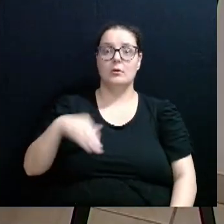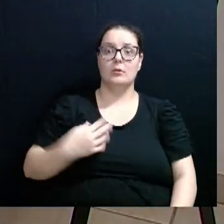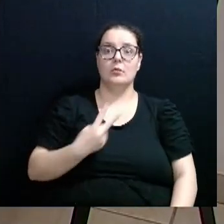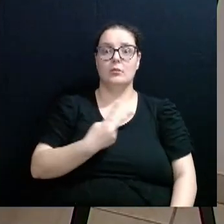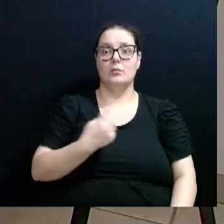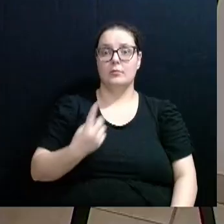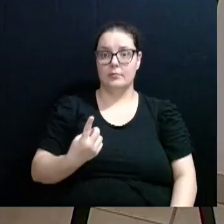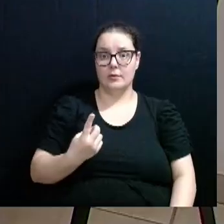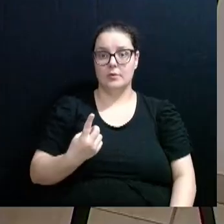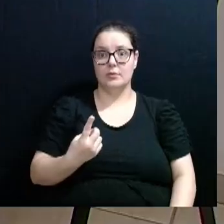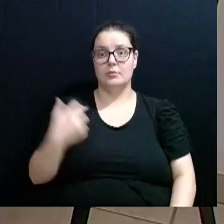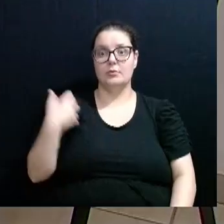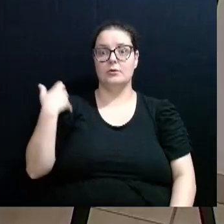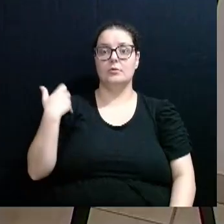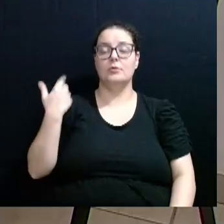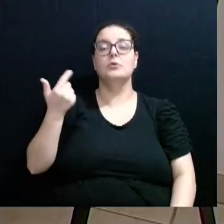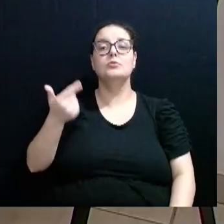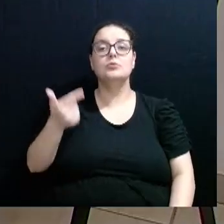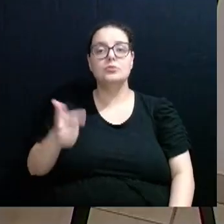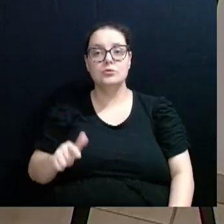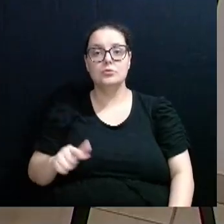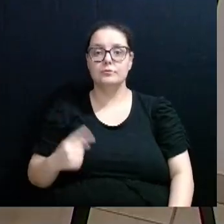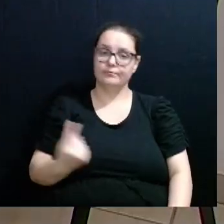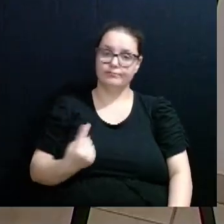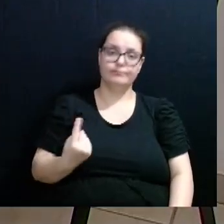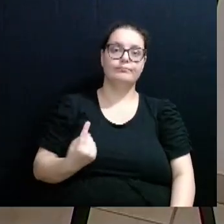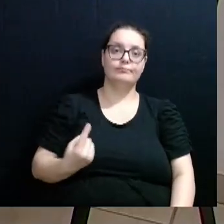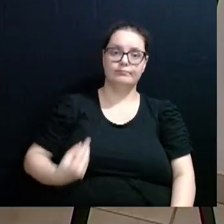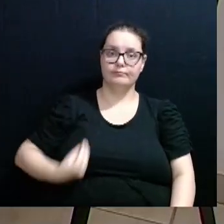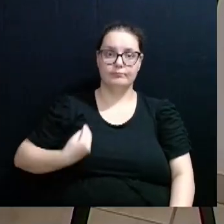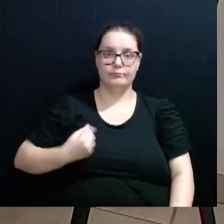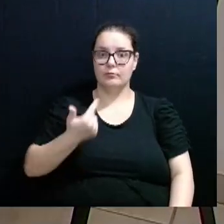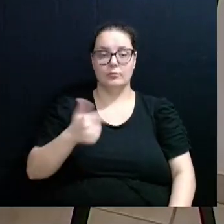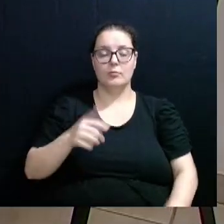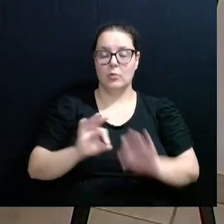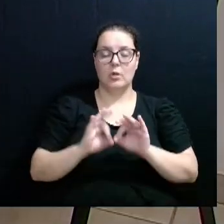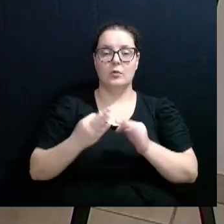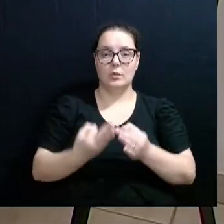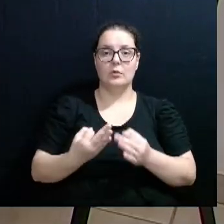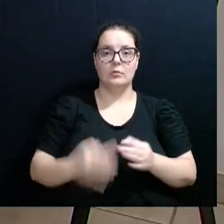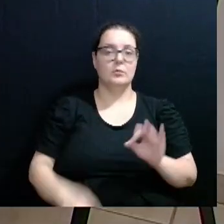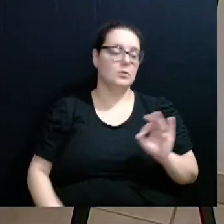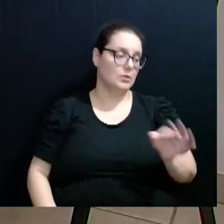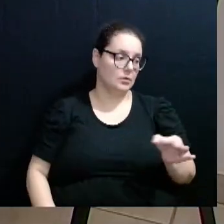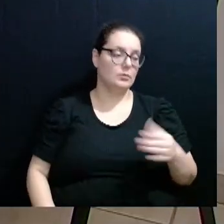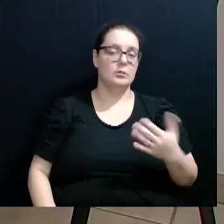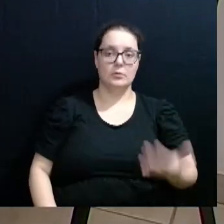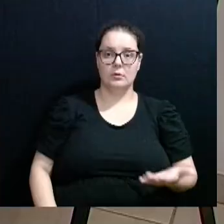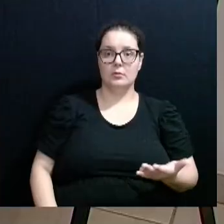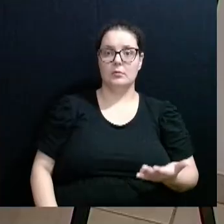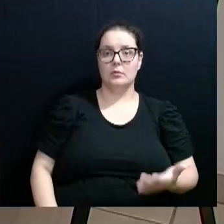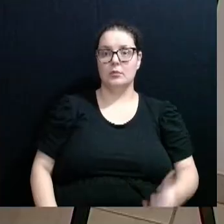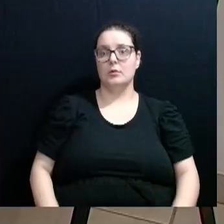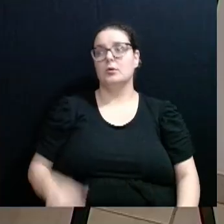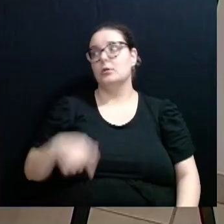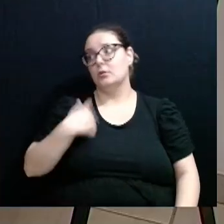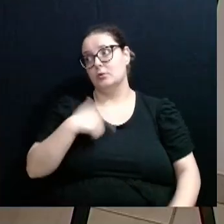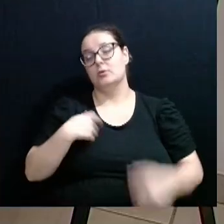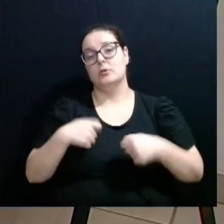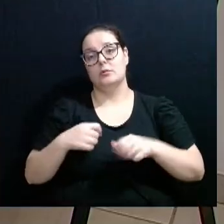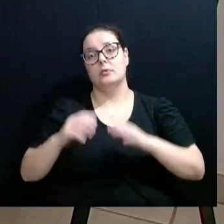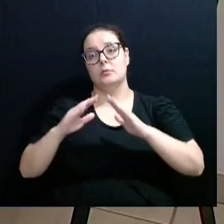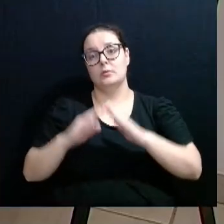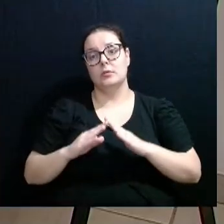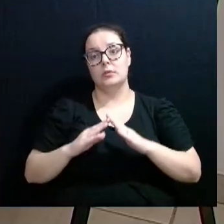estão sozinhos na vida, eles não têm família, né? Correto. Então a FEAC falou, olha, a gente precisa muito de moradia para esses meninos. Então